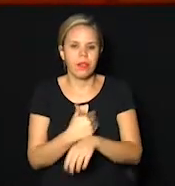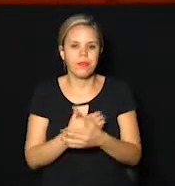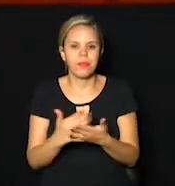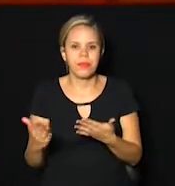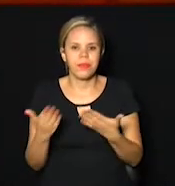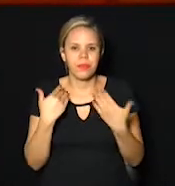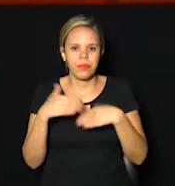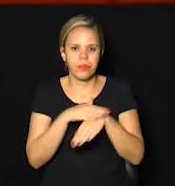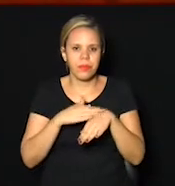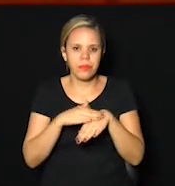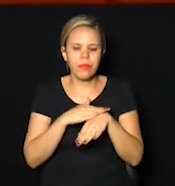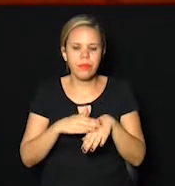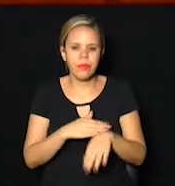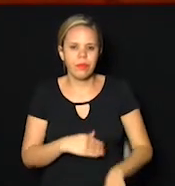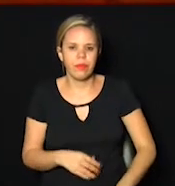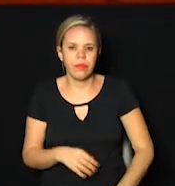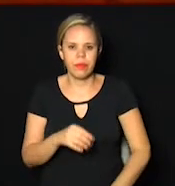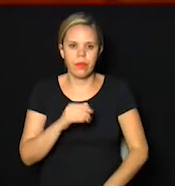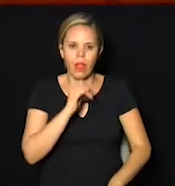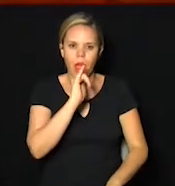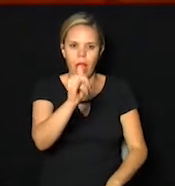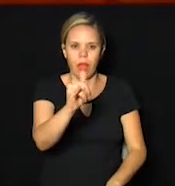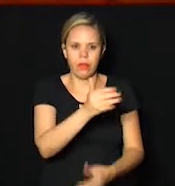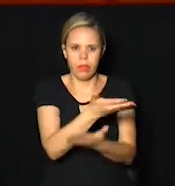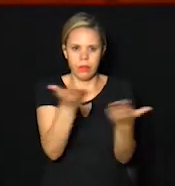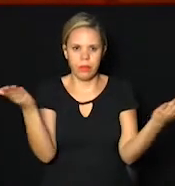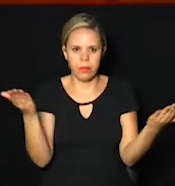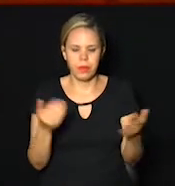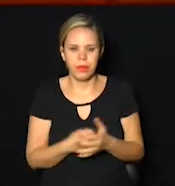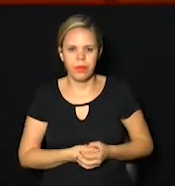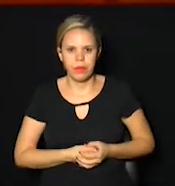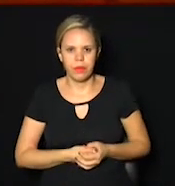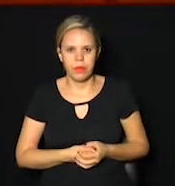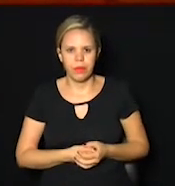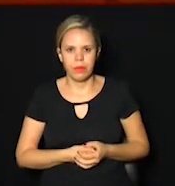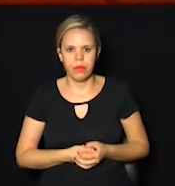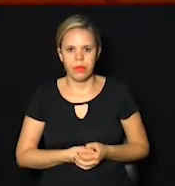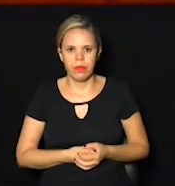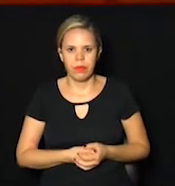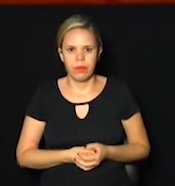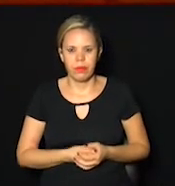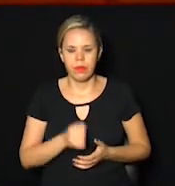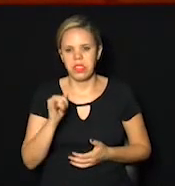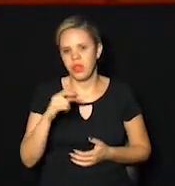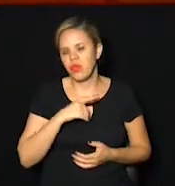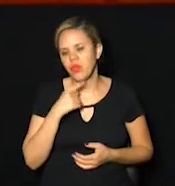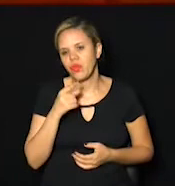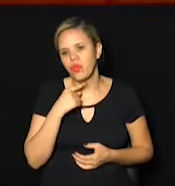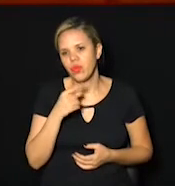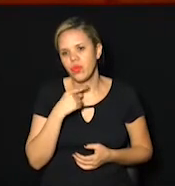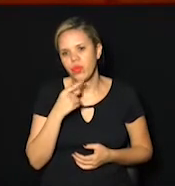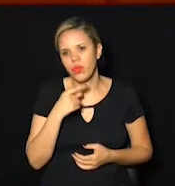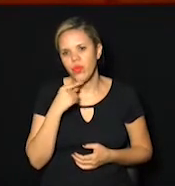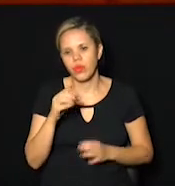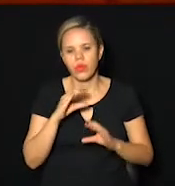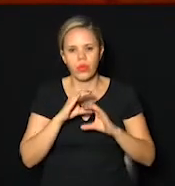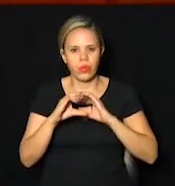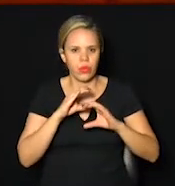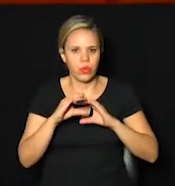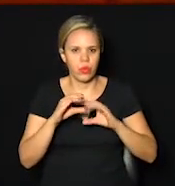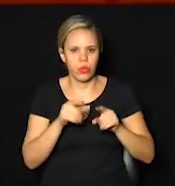conversa diretamente, dar um aviso para vocês, para que vocês, se tiverem alguma dúvida, quiserem interagir com a gente